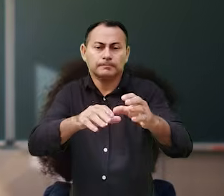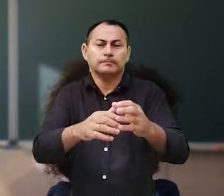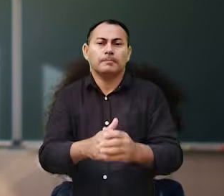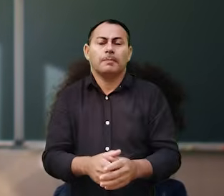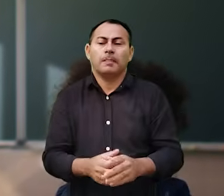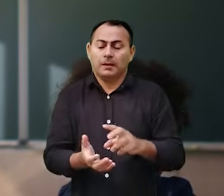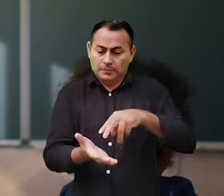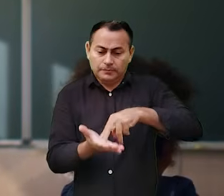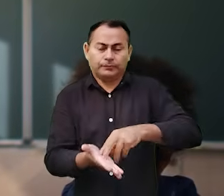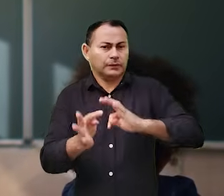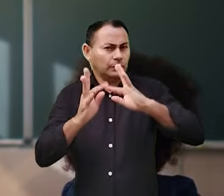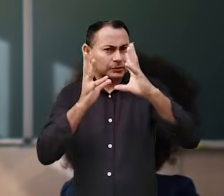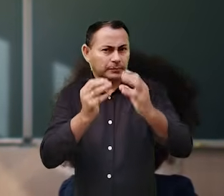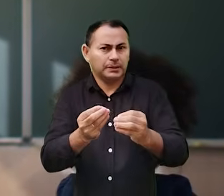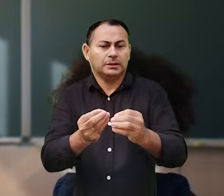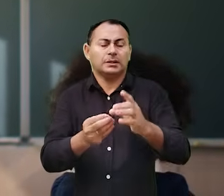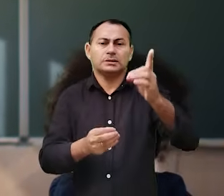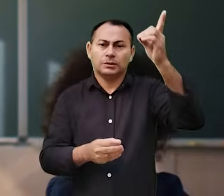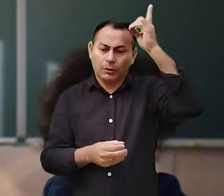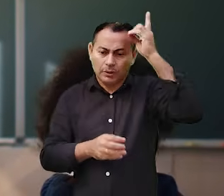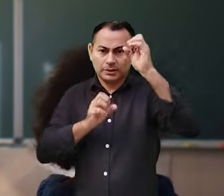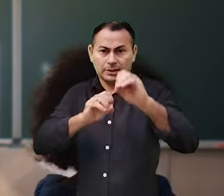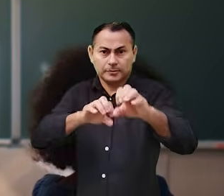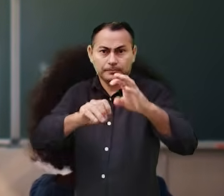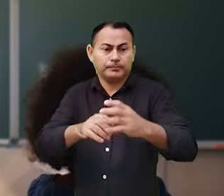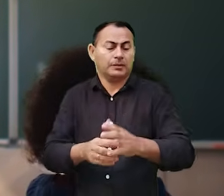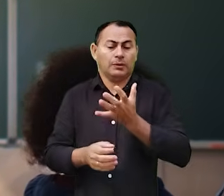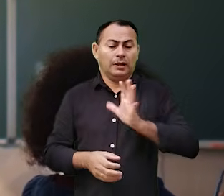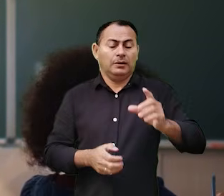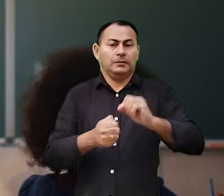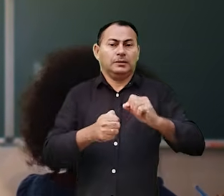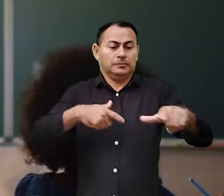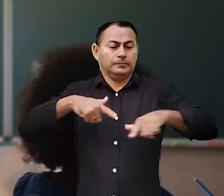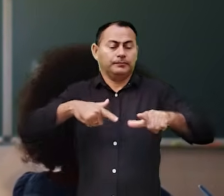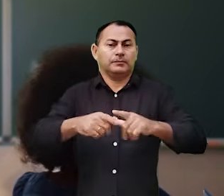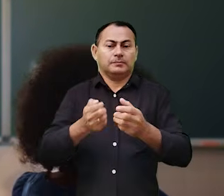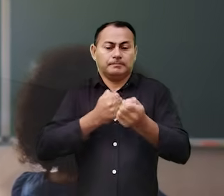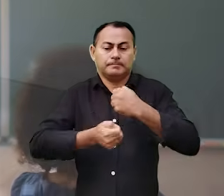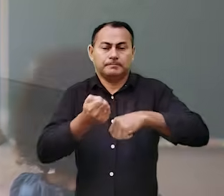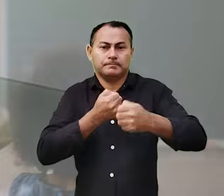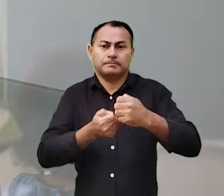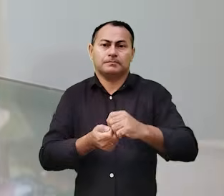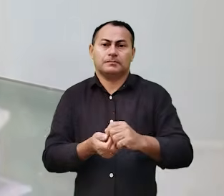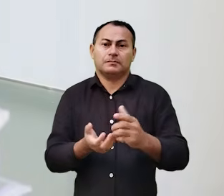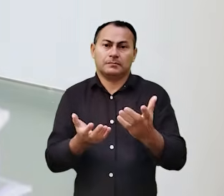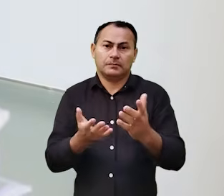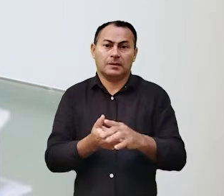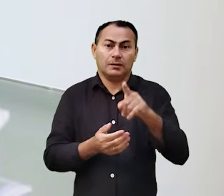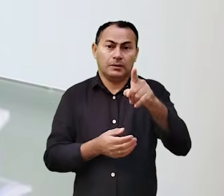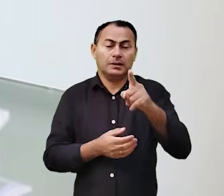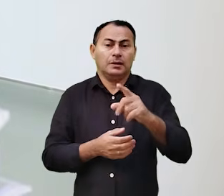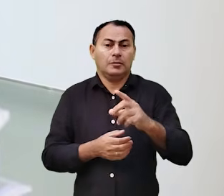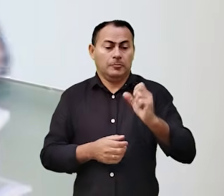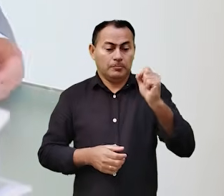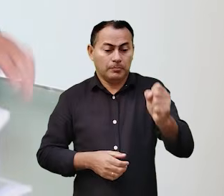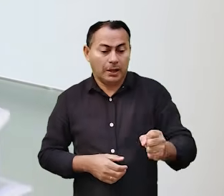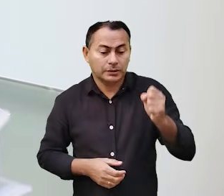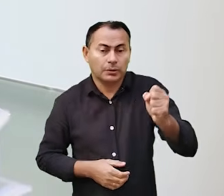ensino, dedique-se totalmente a ele. E não queira fazer o trabalho de administração.